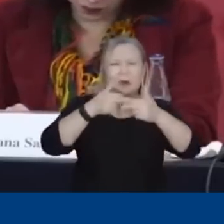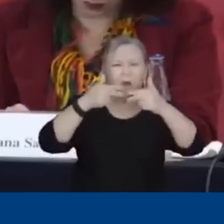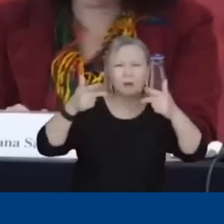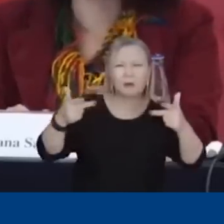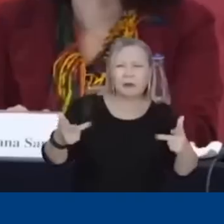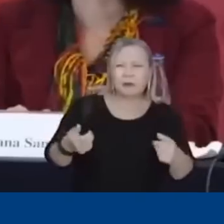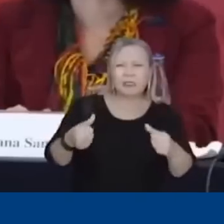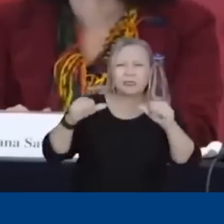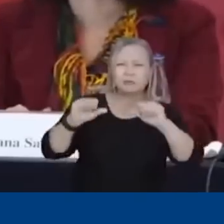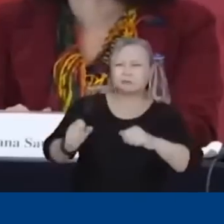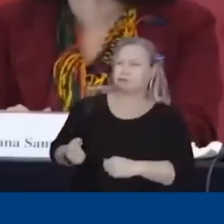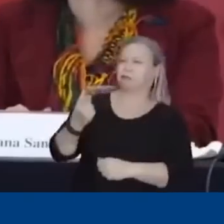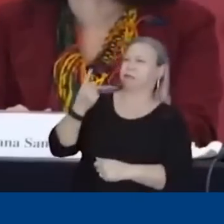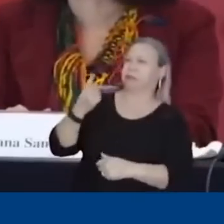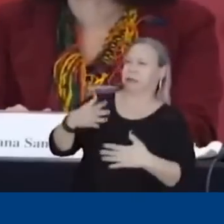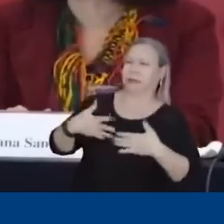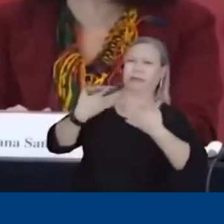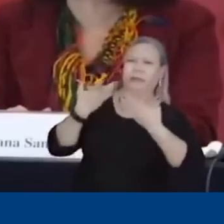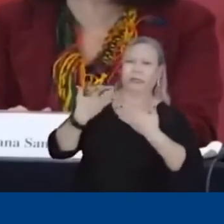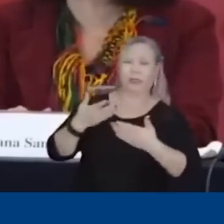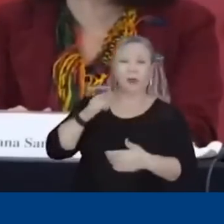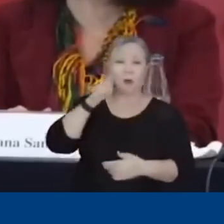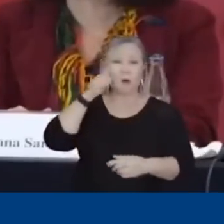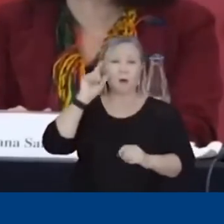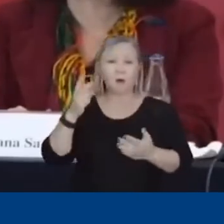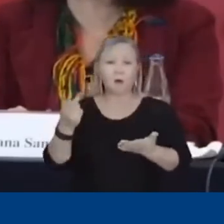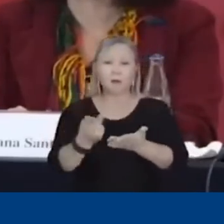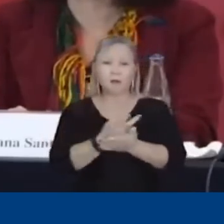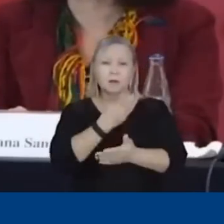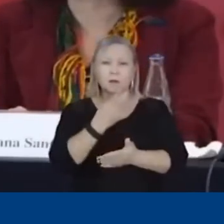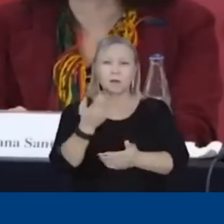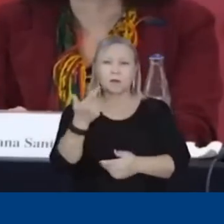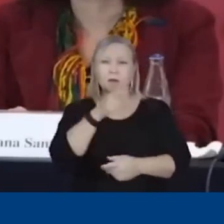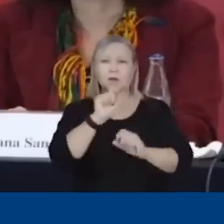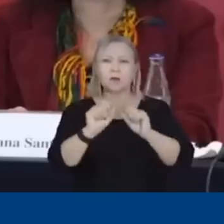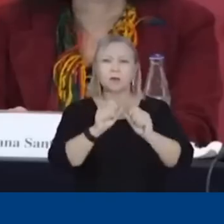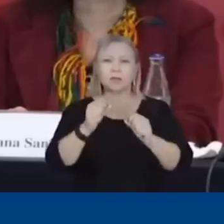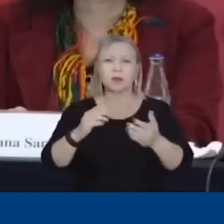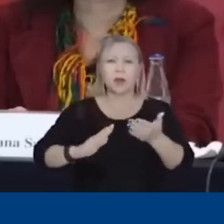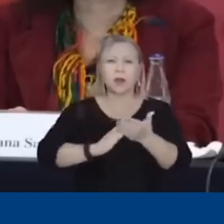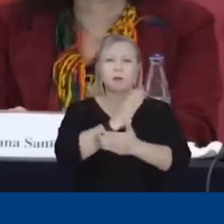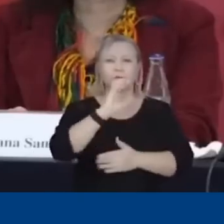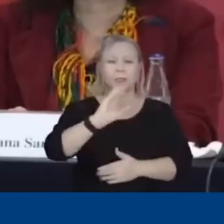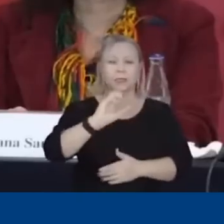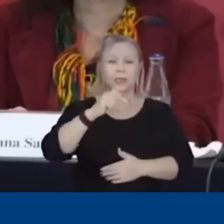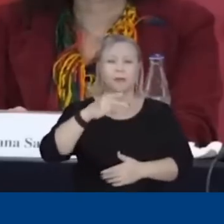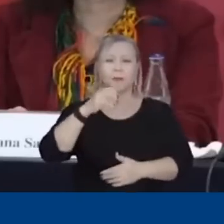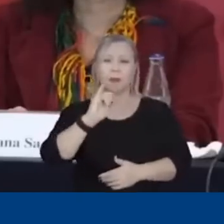ontem, me parece que conseguiram aprovar a CPI da Petrobras. Ou seja,